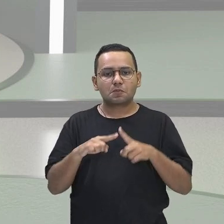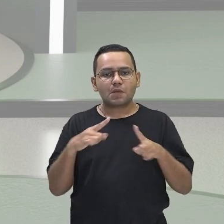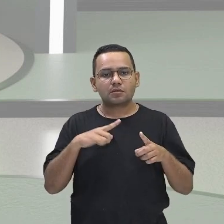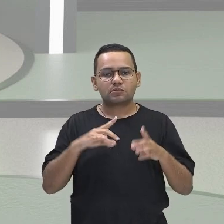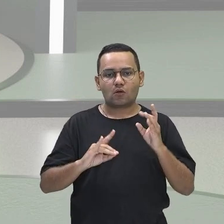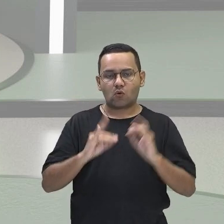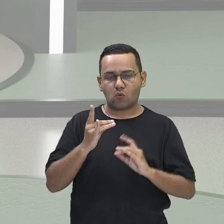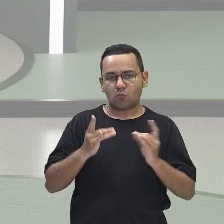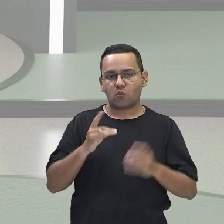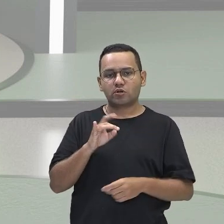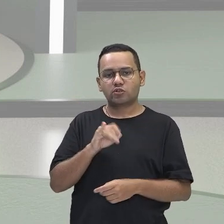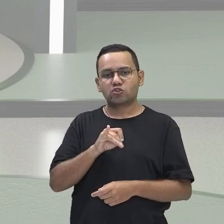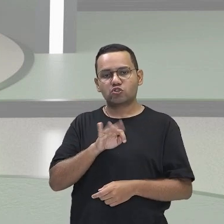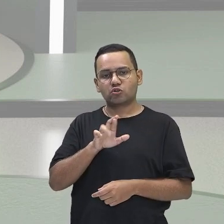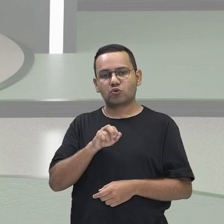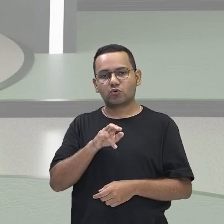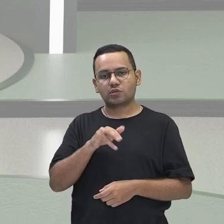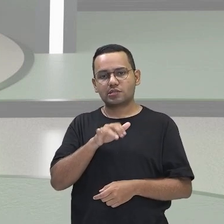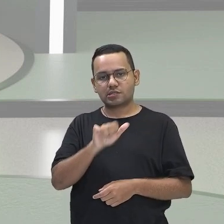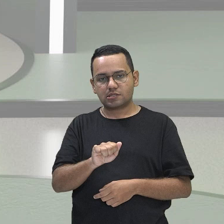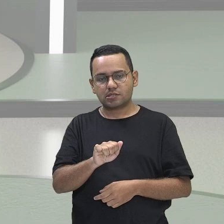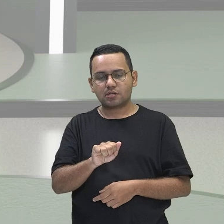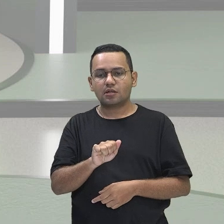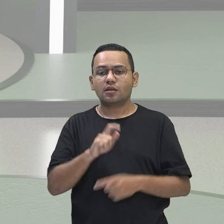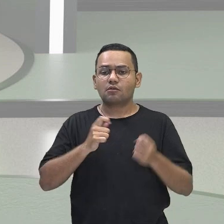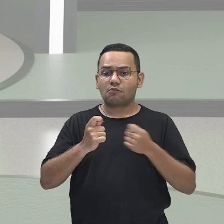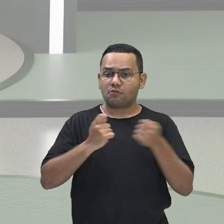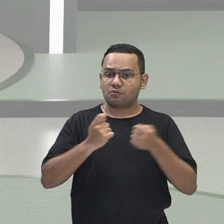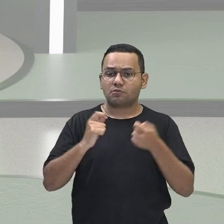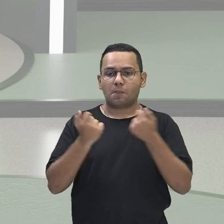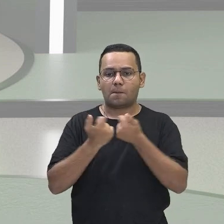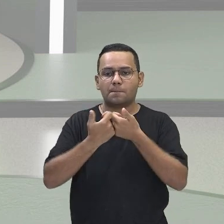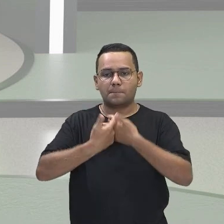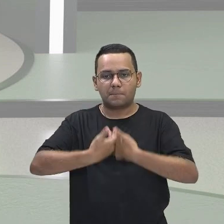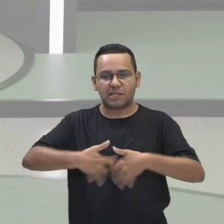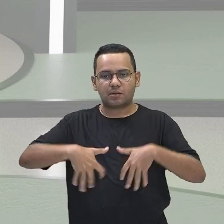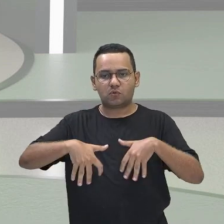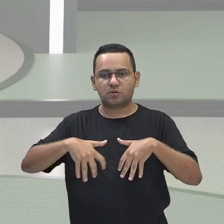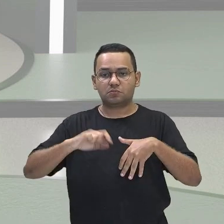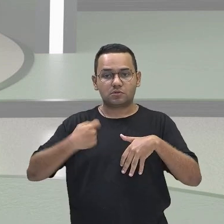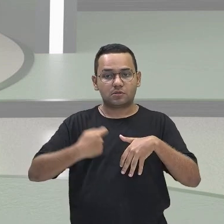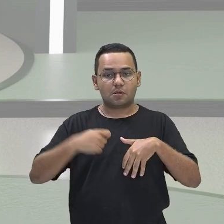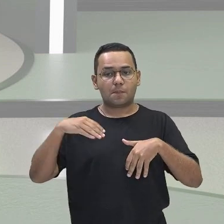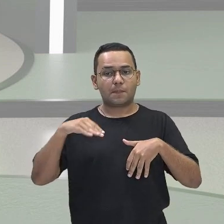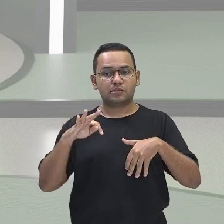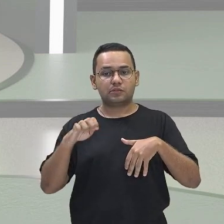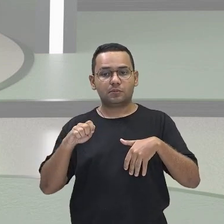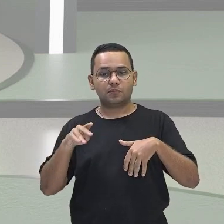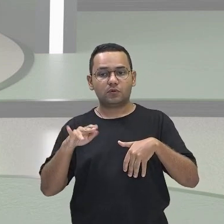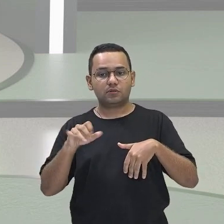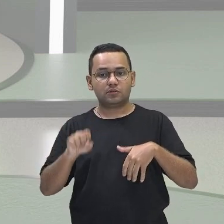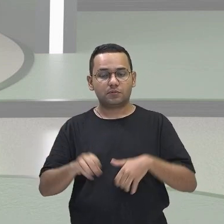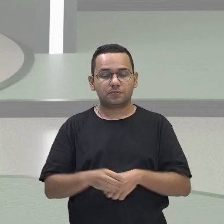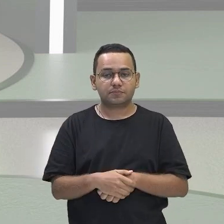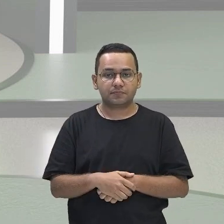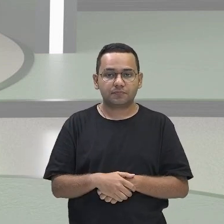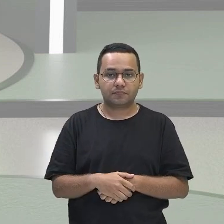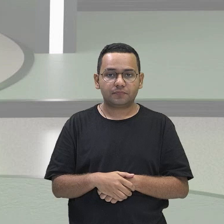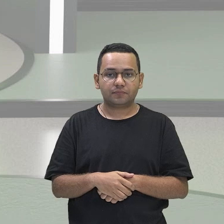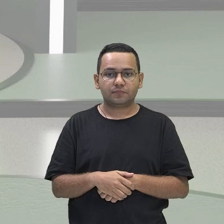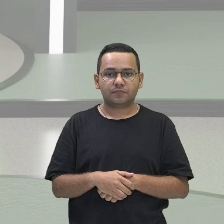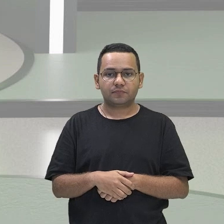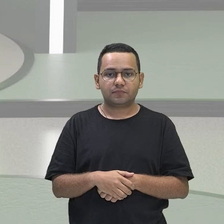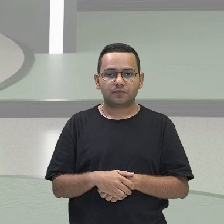a tiroxina, que regula o nosso metabolismo. Tá? O metabolismo, gente, é aquilo que determina, ou melhor, ele é